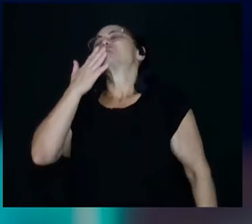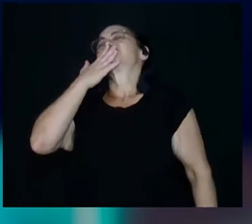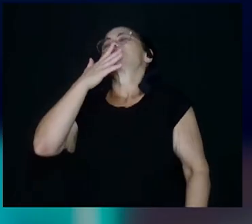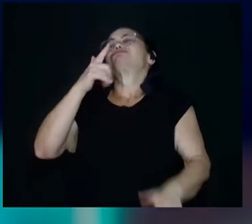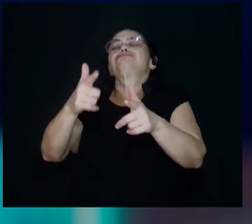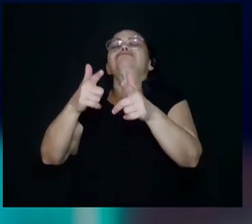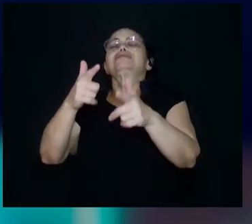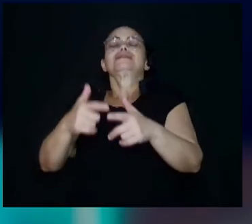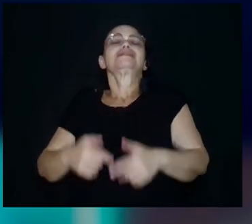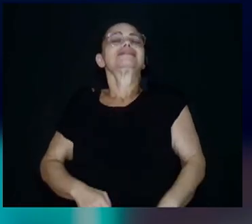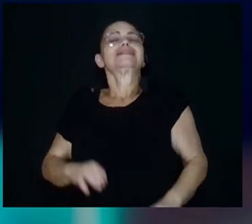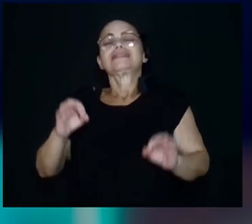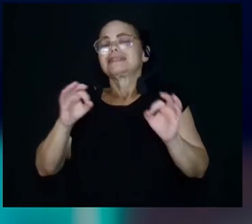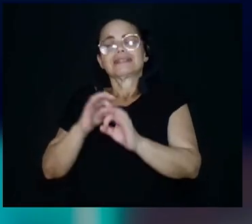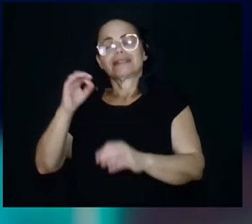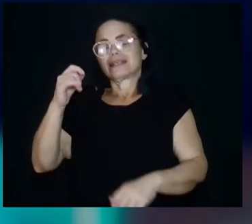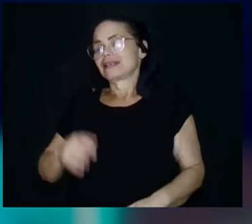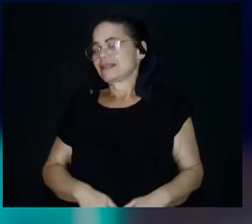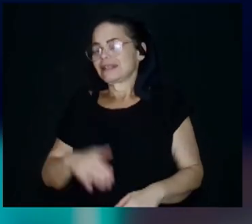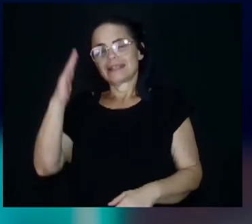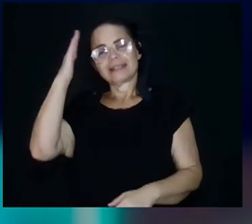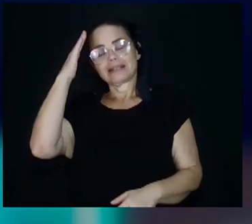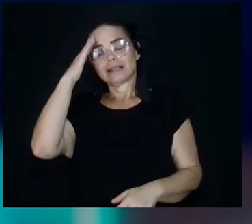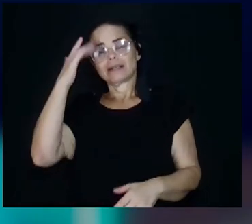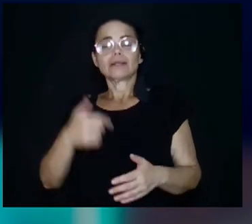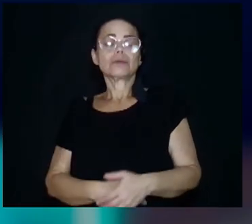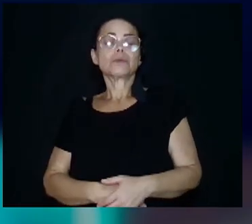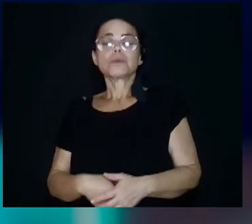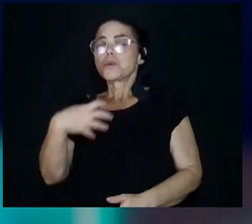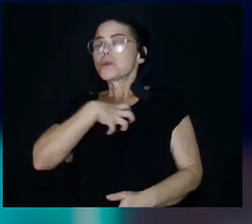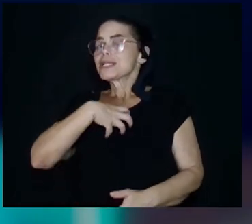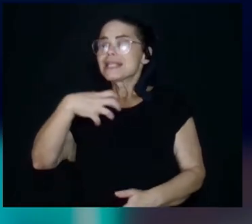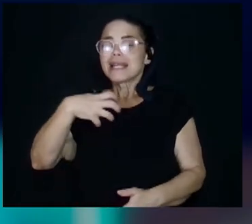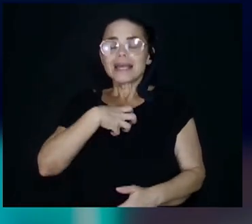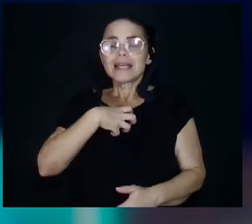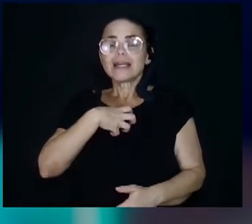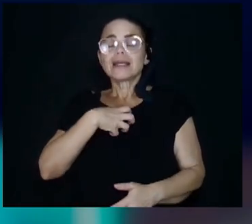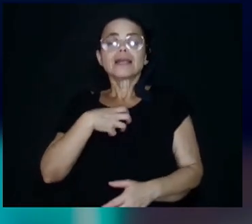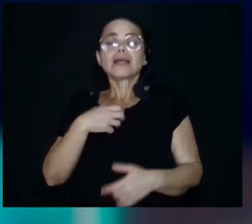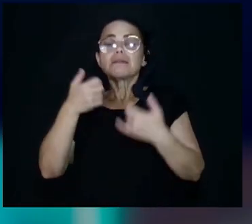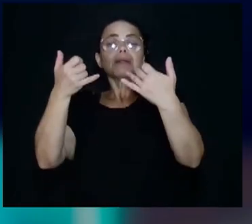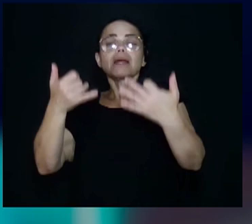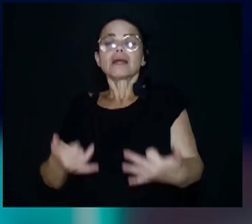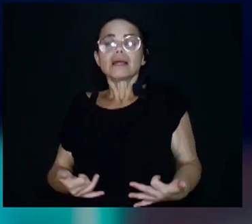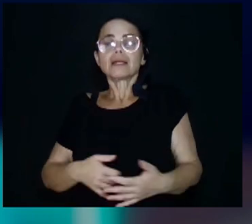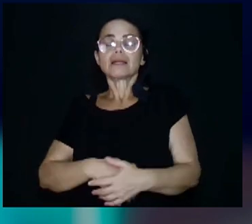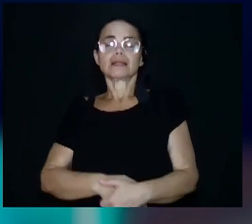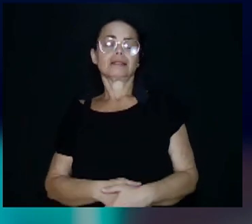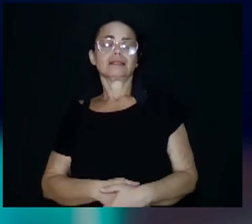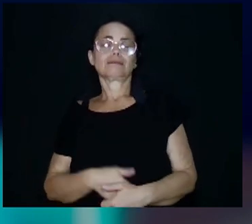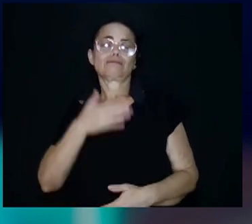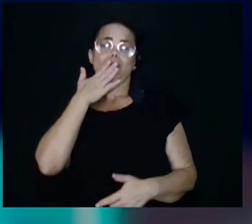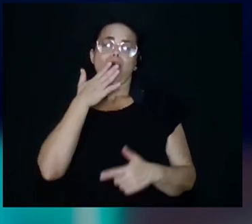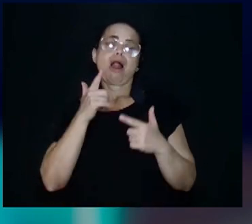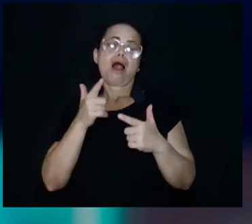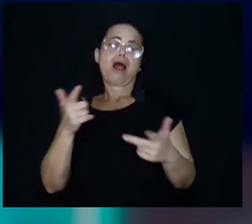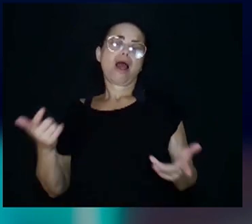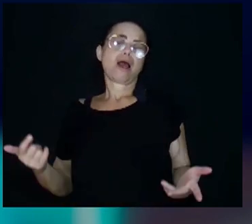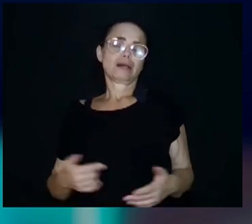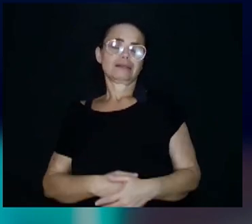por trás. Quer dizer, a pessoa que gagueja, qual é a definição pela pessoa que gagueja, né? Eu